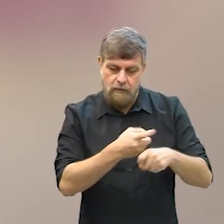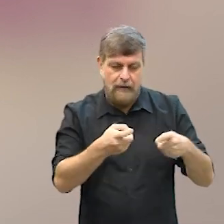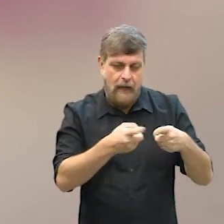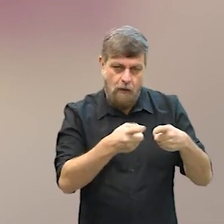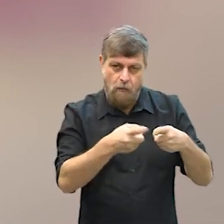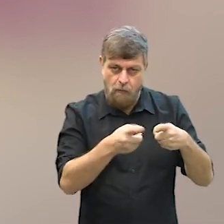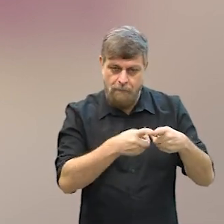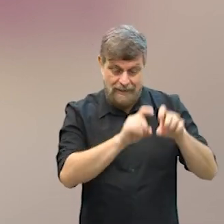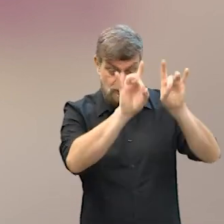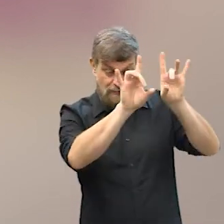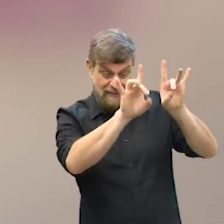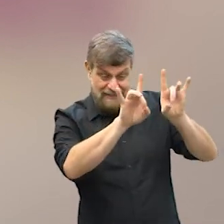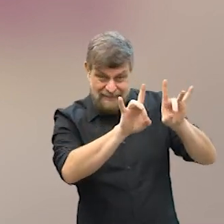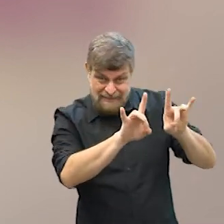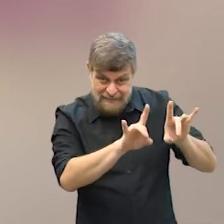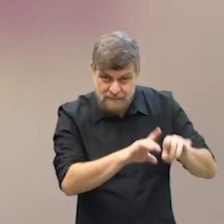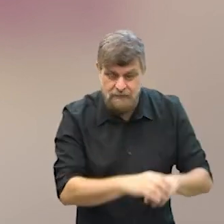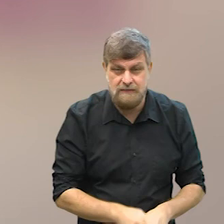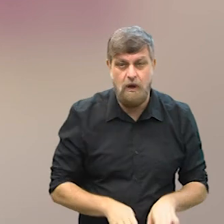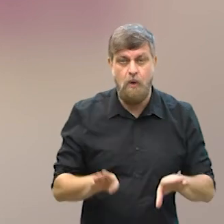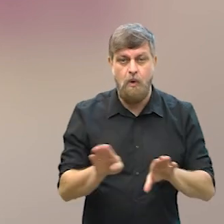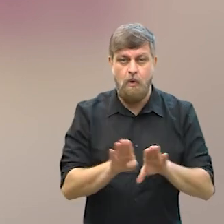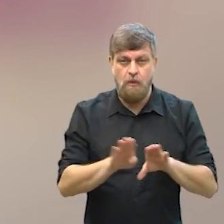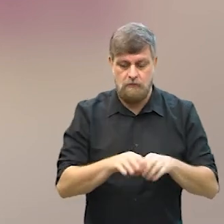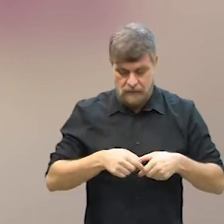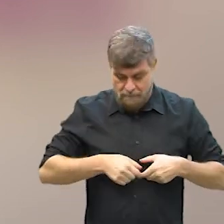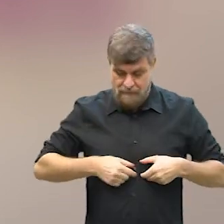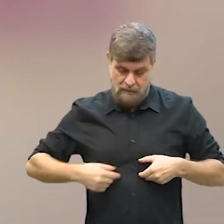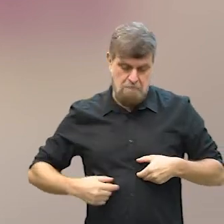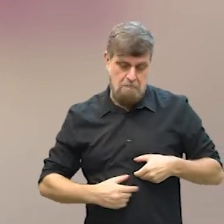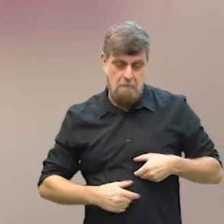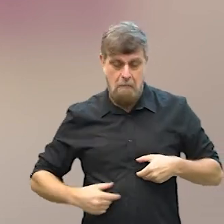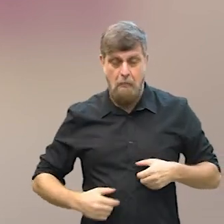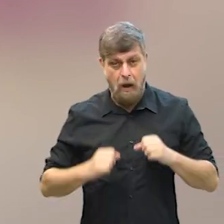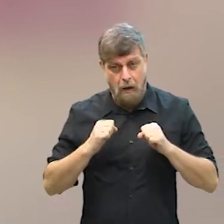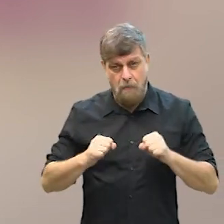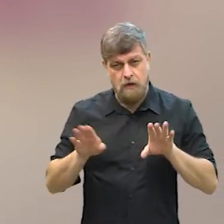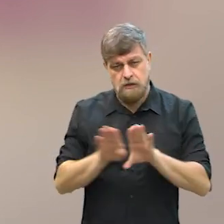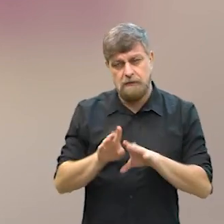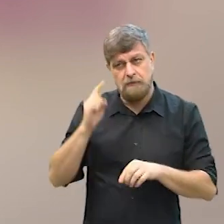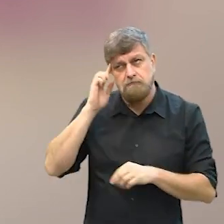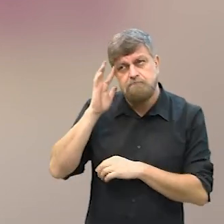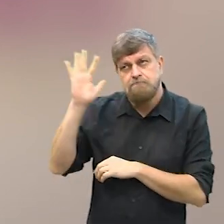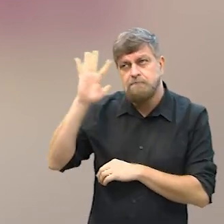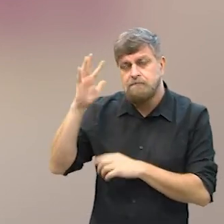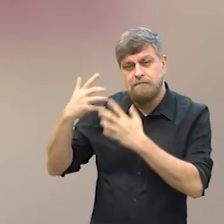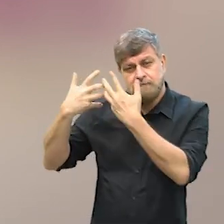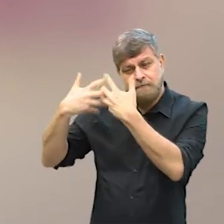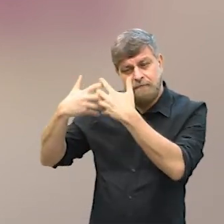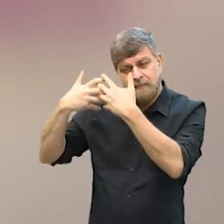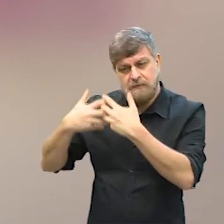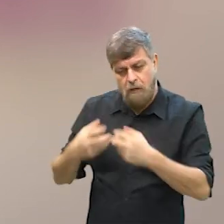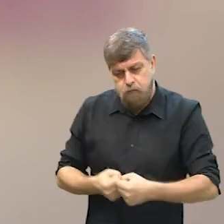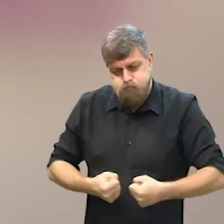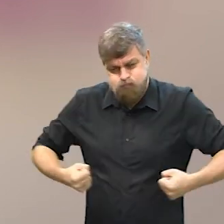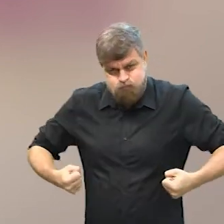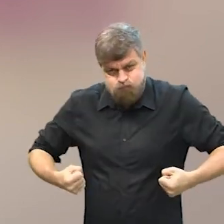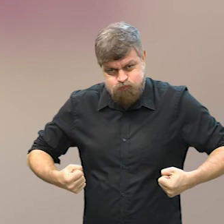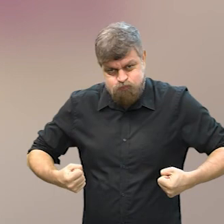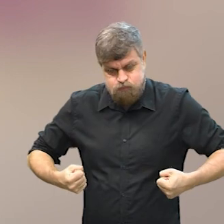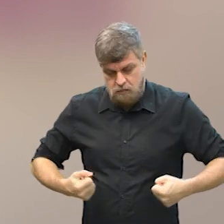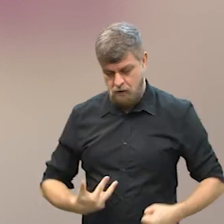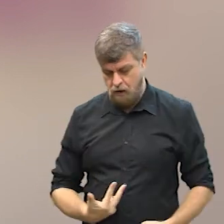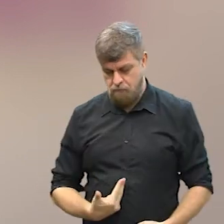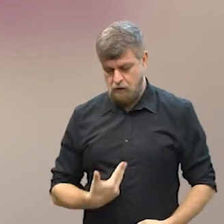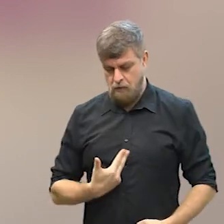ajuda de um médico especialista, nutricionista ou até o gastroenterologista para se pensar num caso de sobrepeso mais